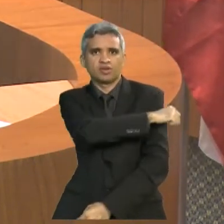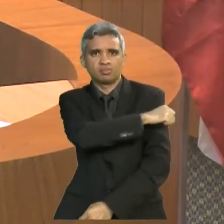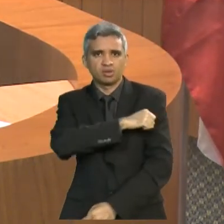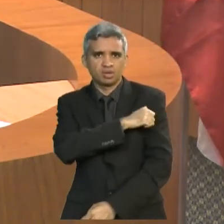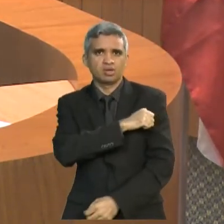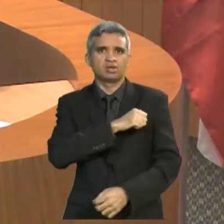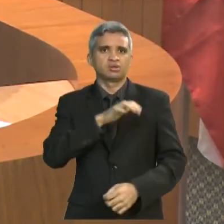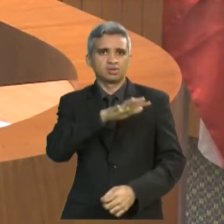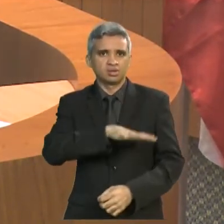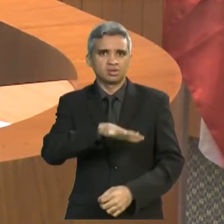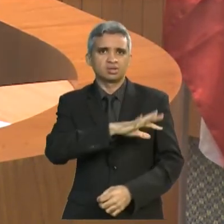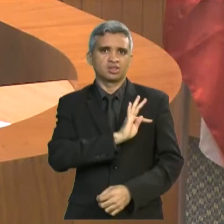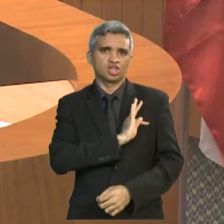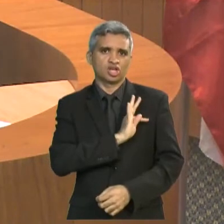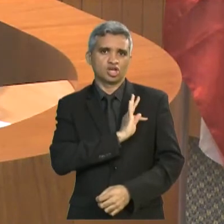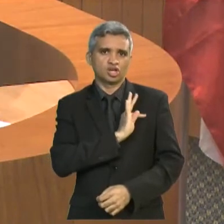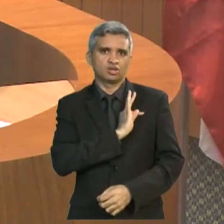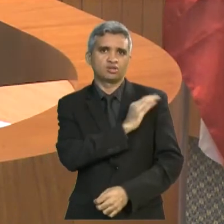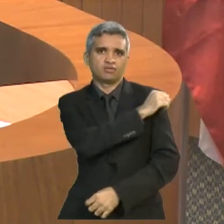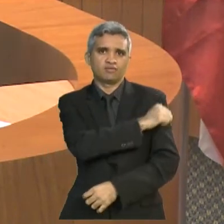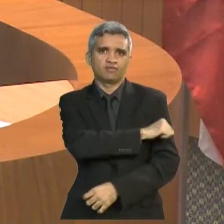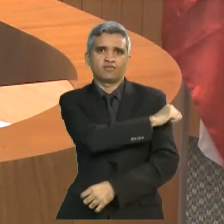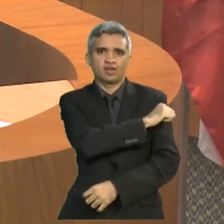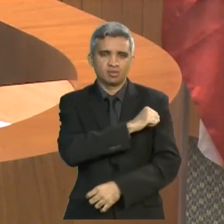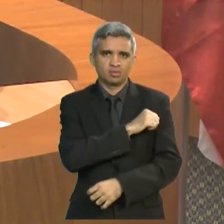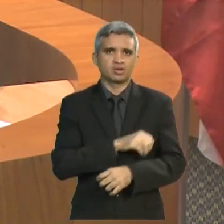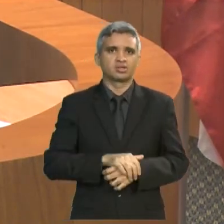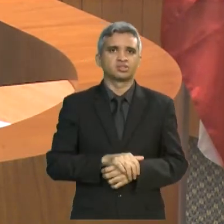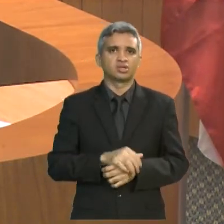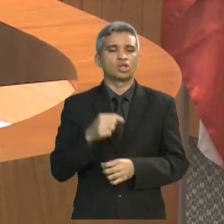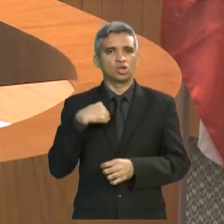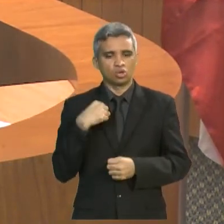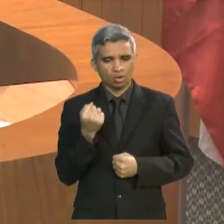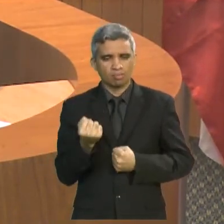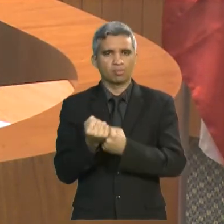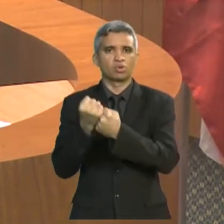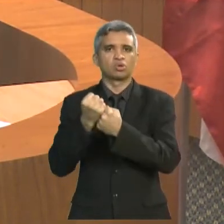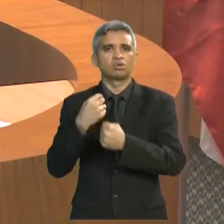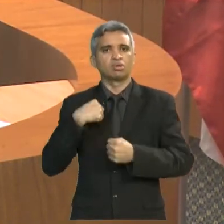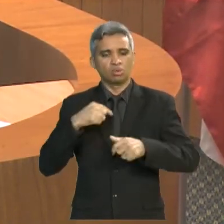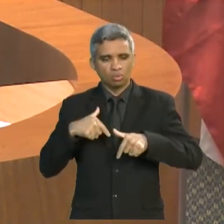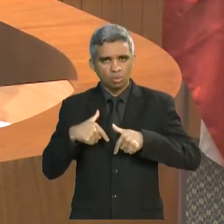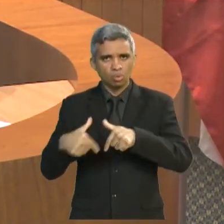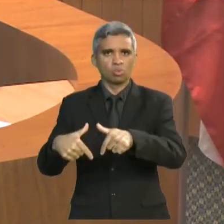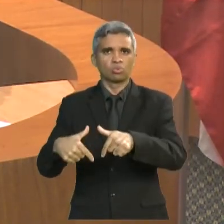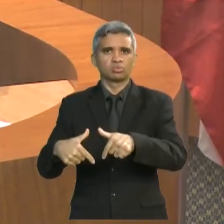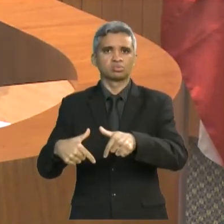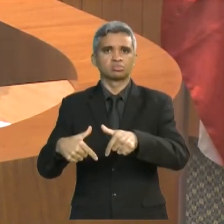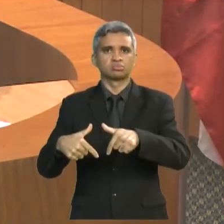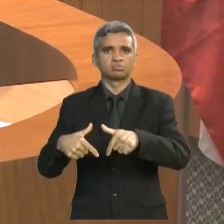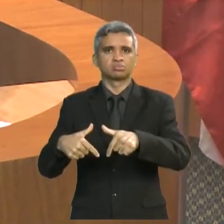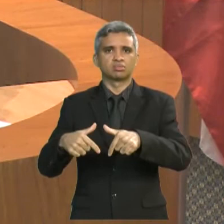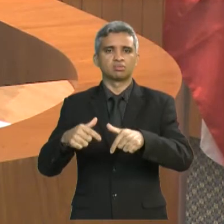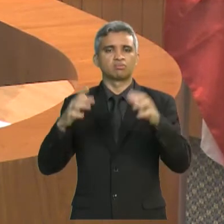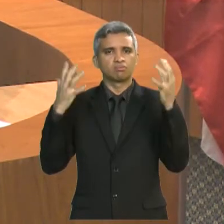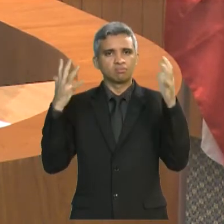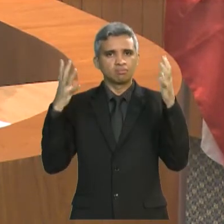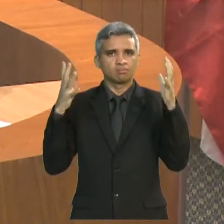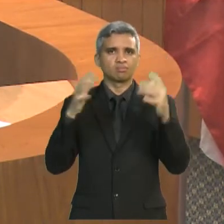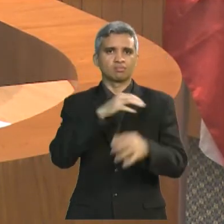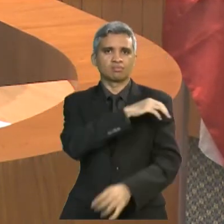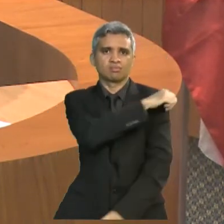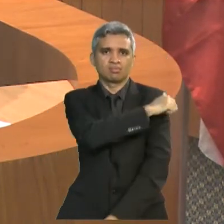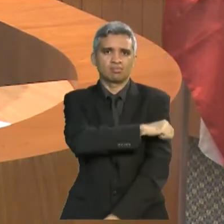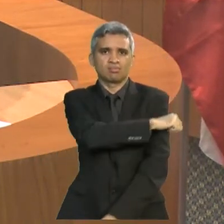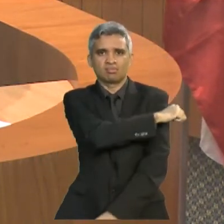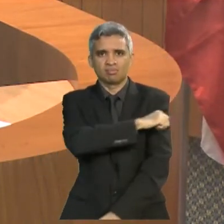no estado Maranhão Quanto nossa pele quanto tempo nossa luta EA nossa defesa Incondicional viva enfermagem